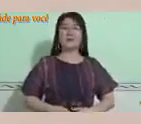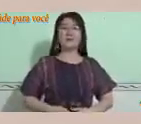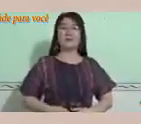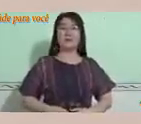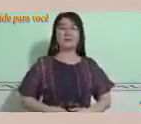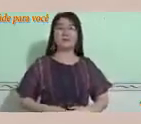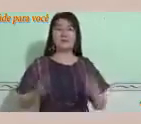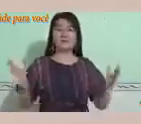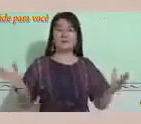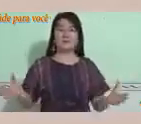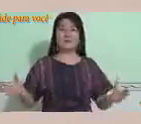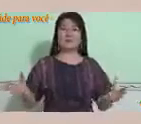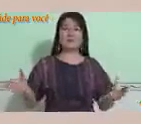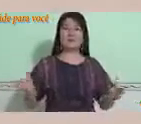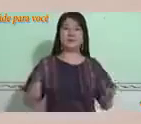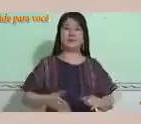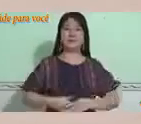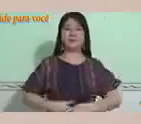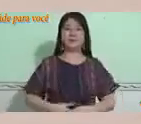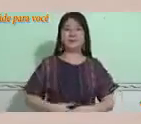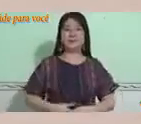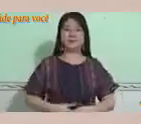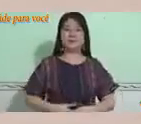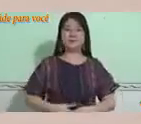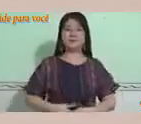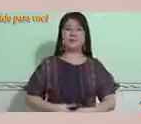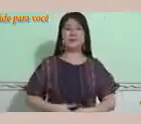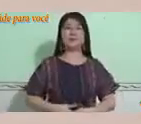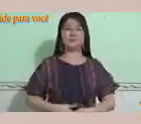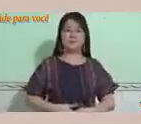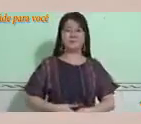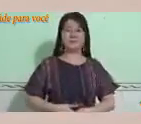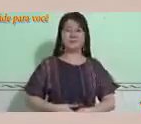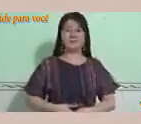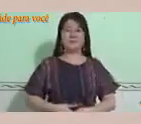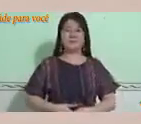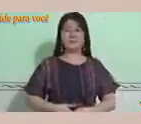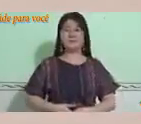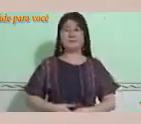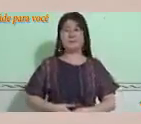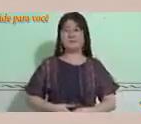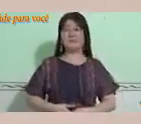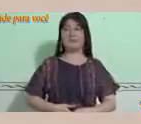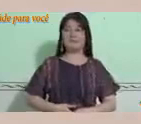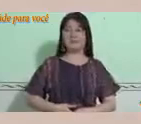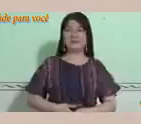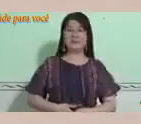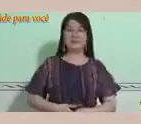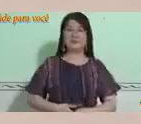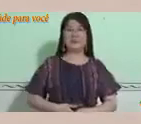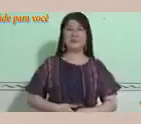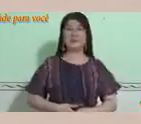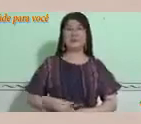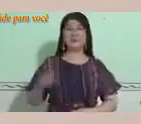alterações neurológicas e subnutrição, principalmente em crianças, ação tóxica, que